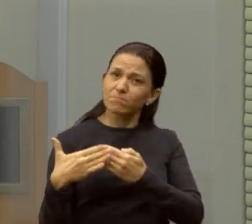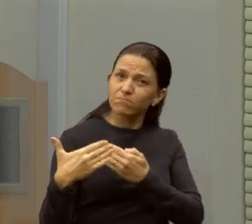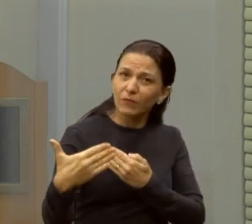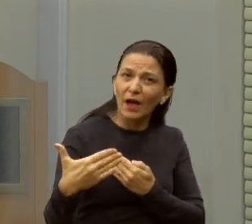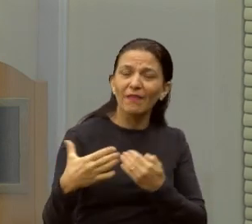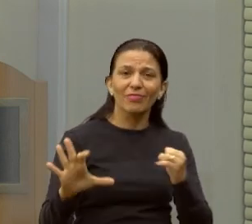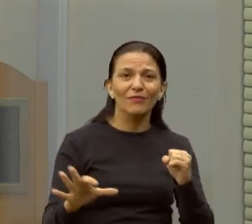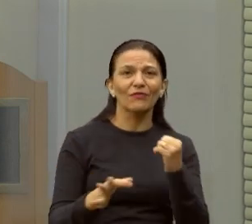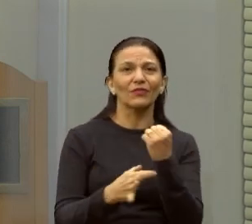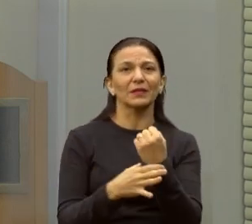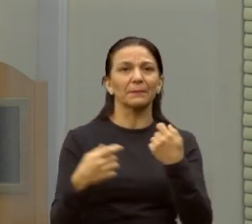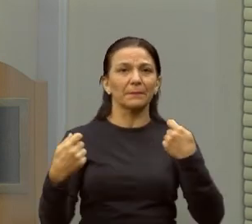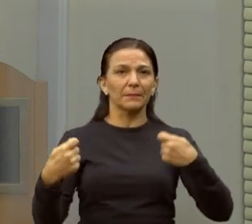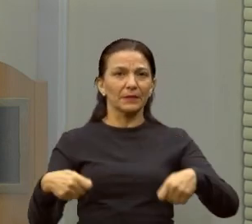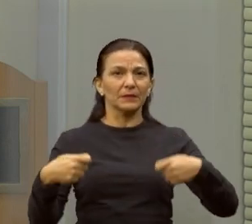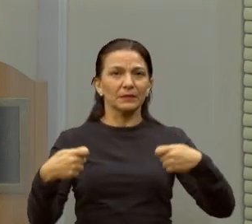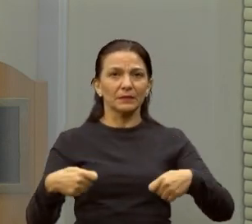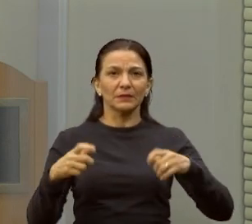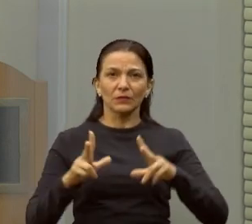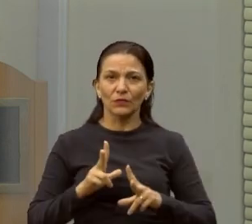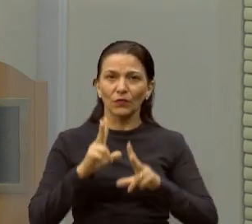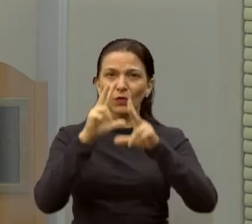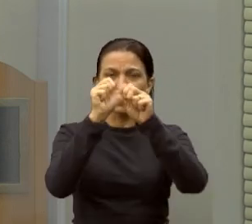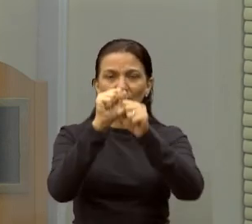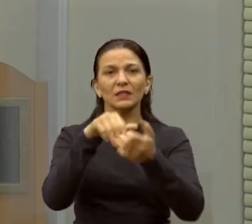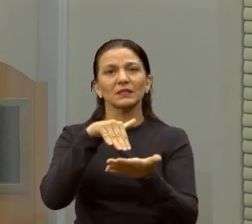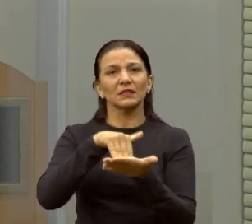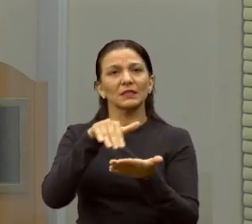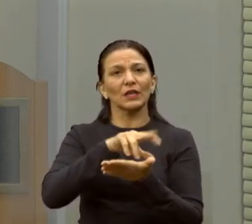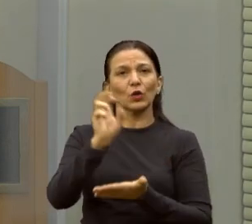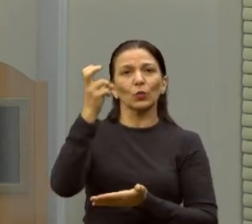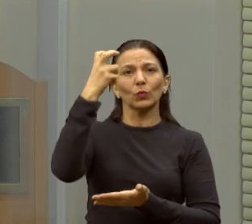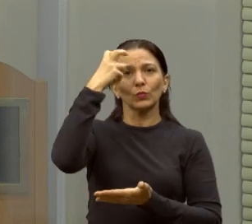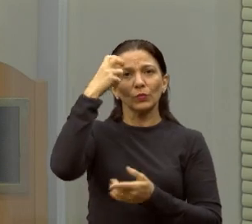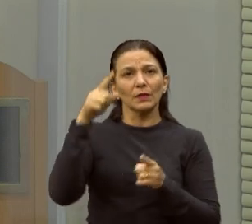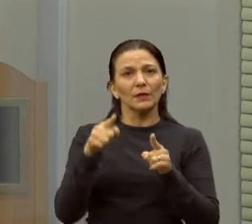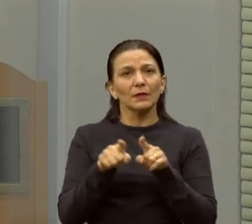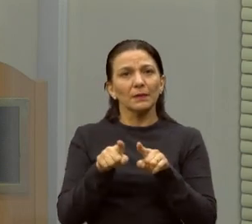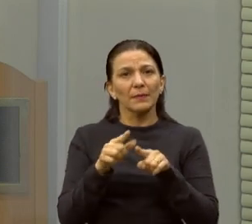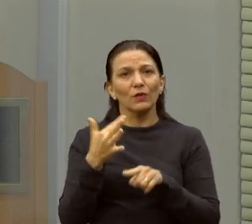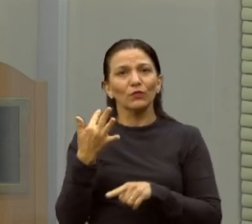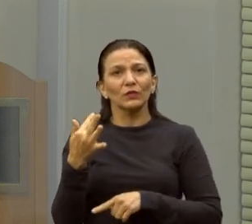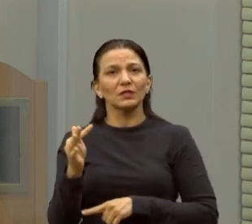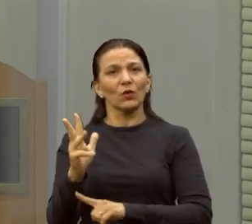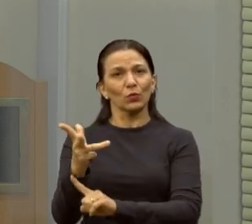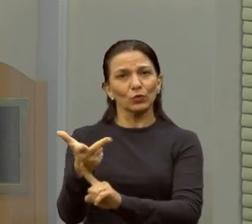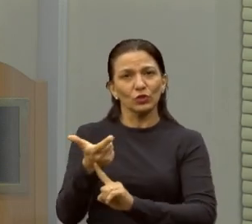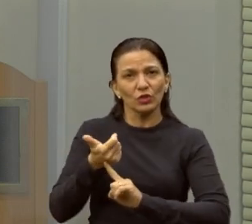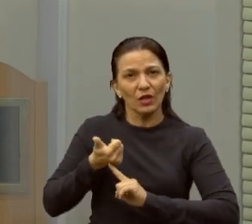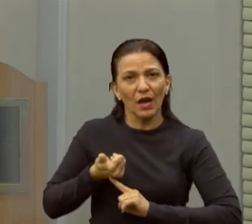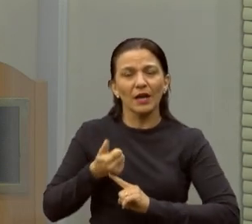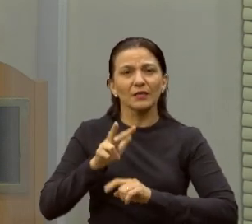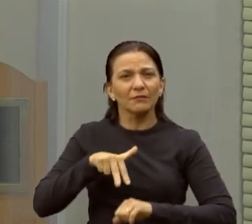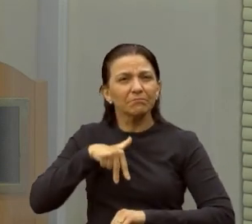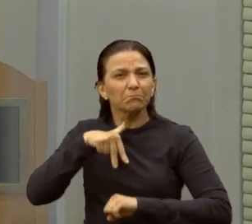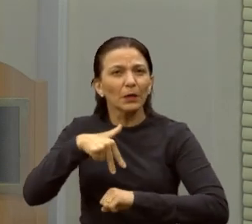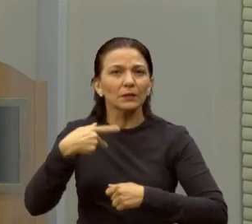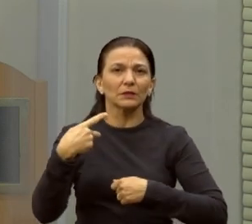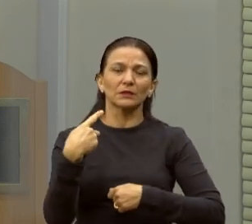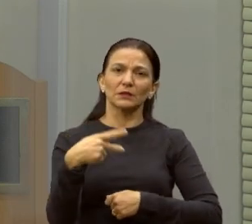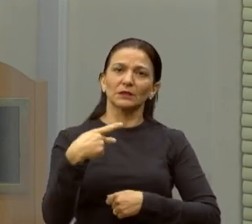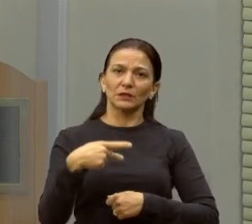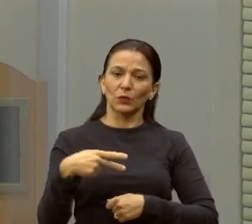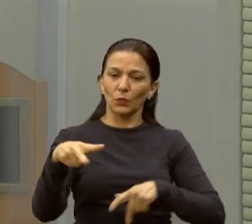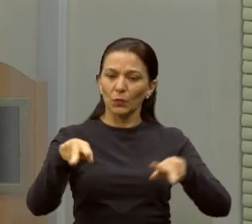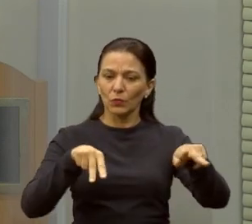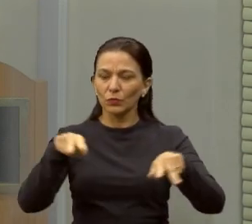E para isso a gente precisa fortalecer a secretaria de cultura e AF fundarte de maneira autônoma e protagonista então convido a